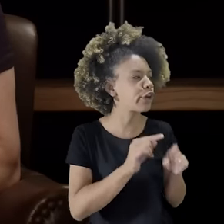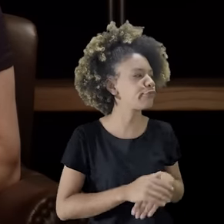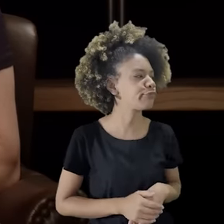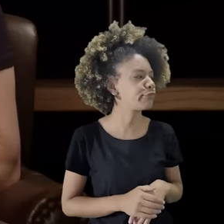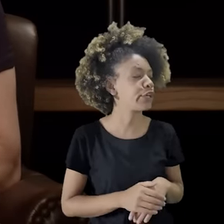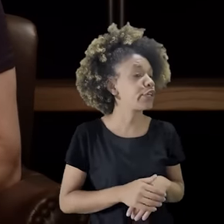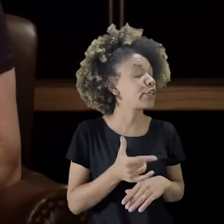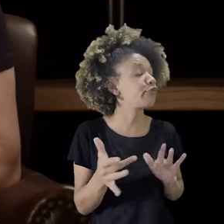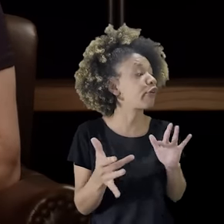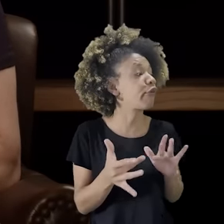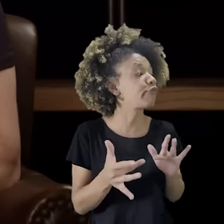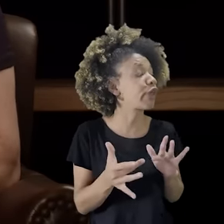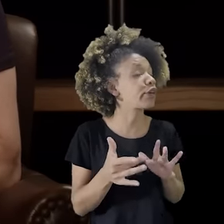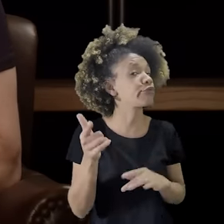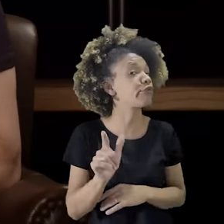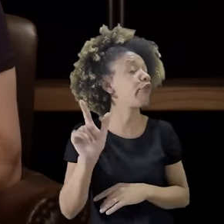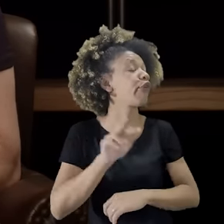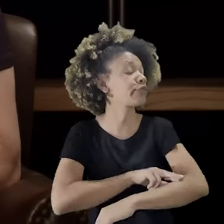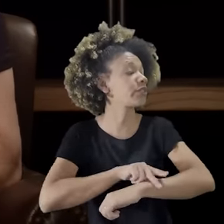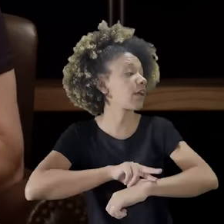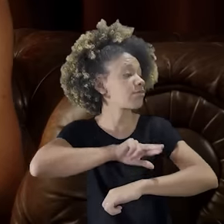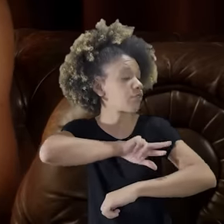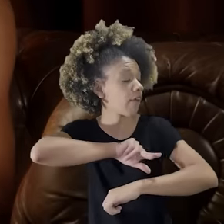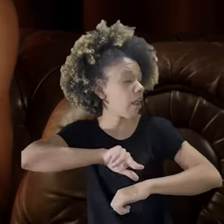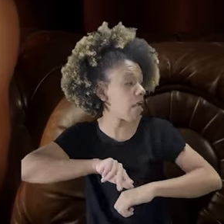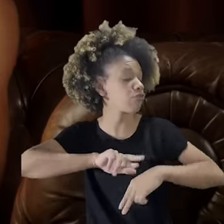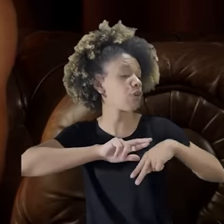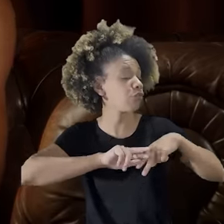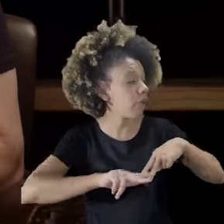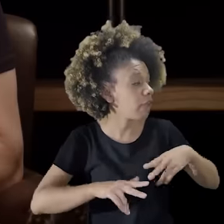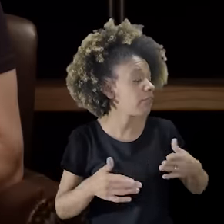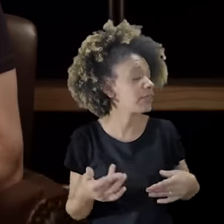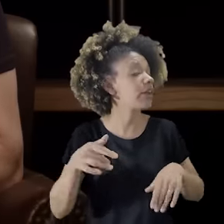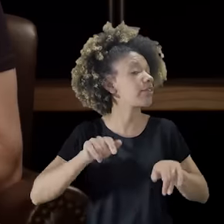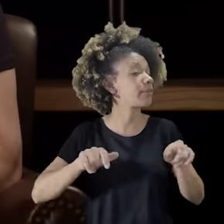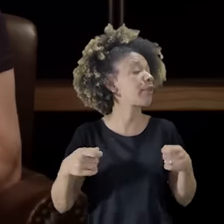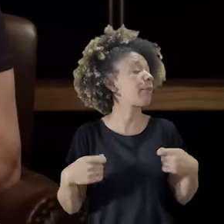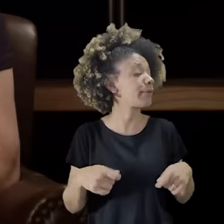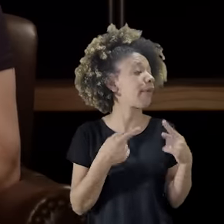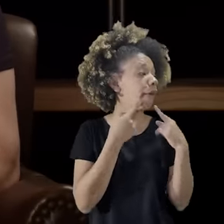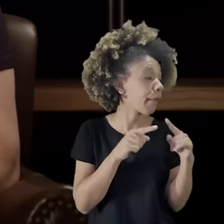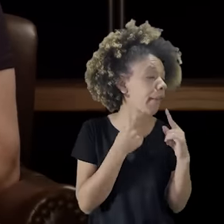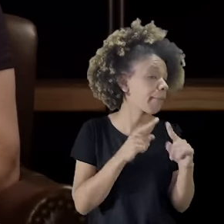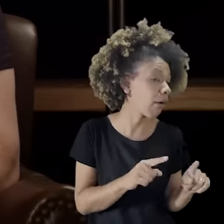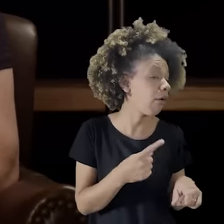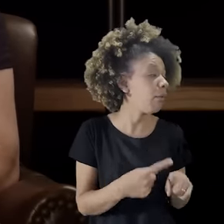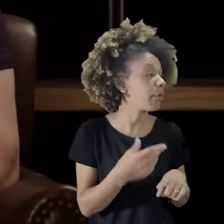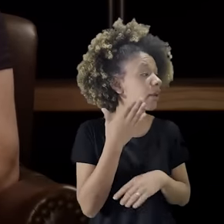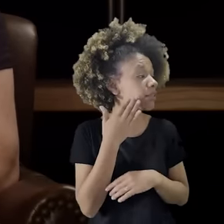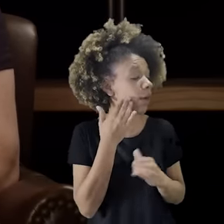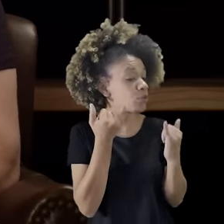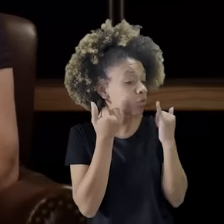pessoas que não tem nem contato com outras raças com outro gêneros e essa pessoa ela precisa criticar porque